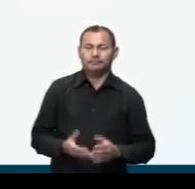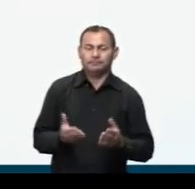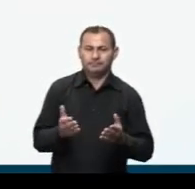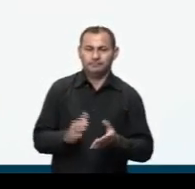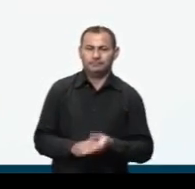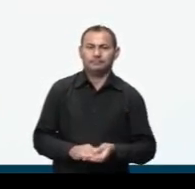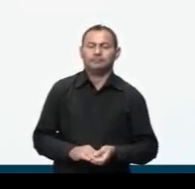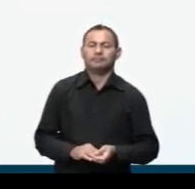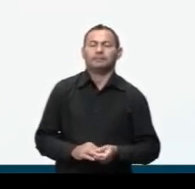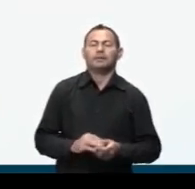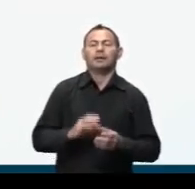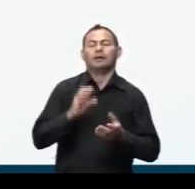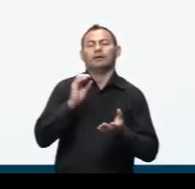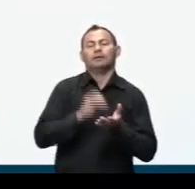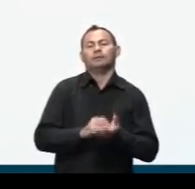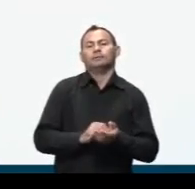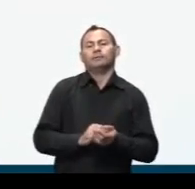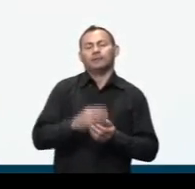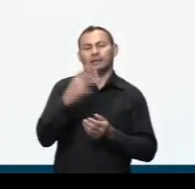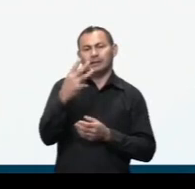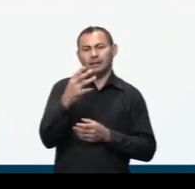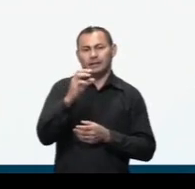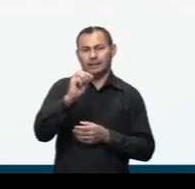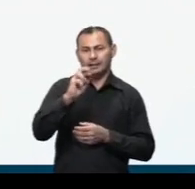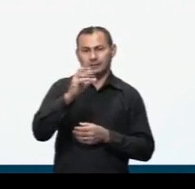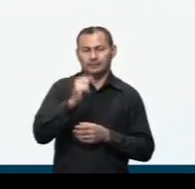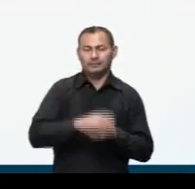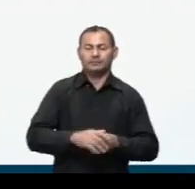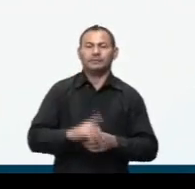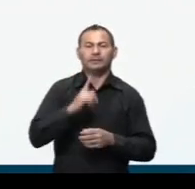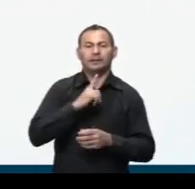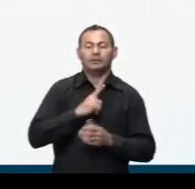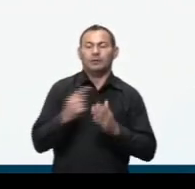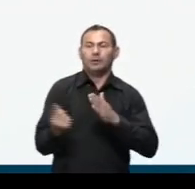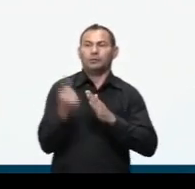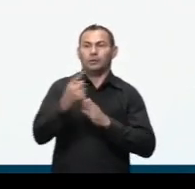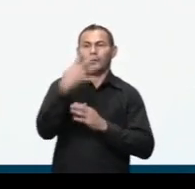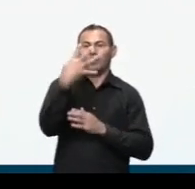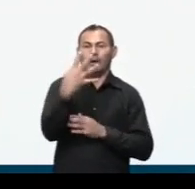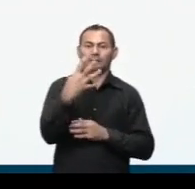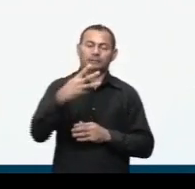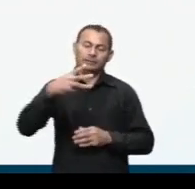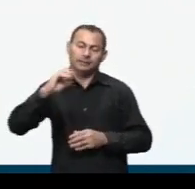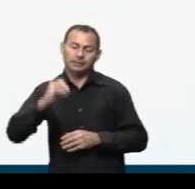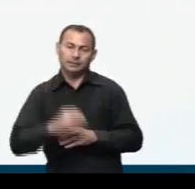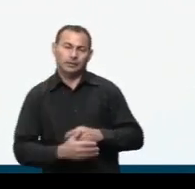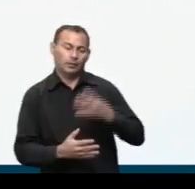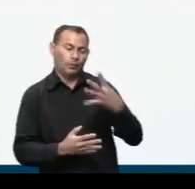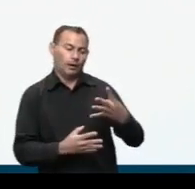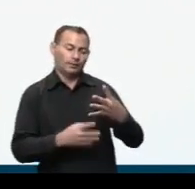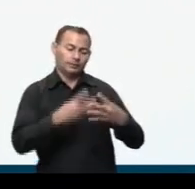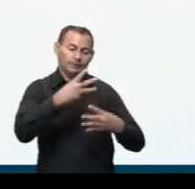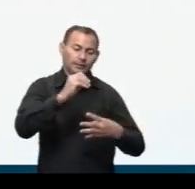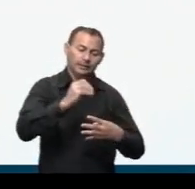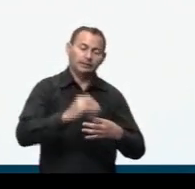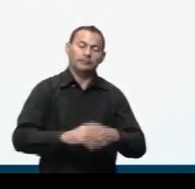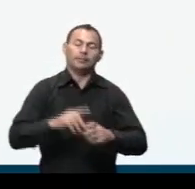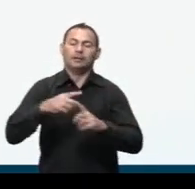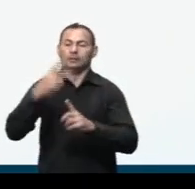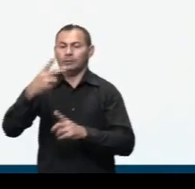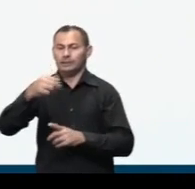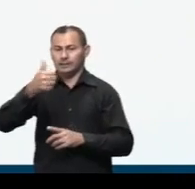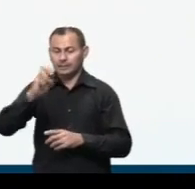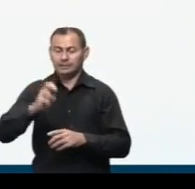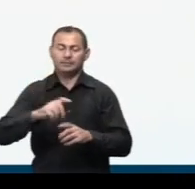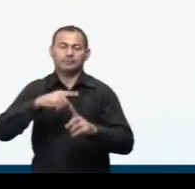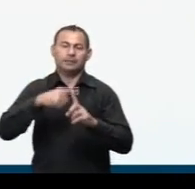Então, cota de rasamento não era 3? A gente tem uma altura aqui de 4,30, 5,15, que é esses 3 mais